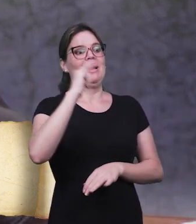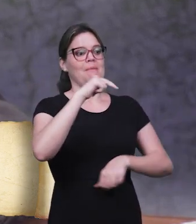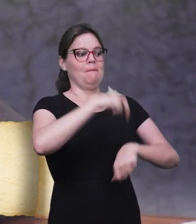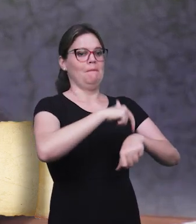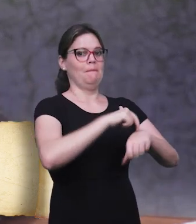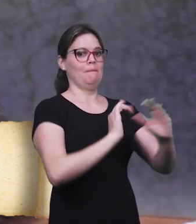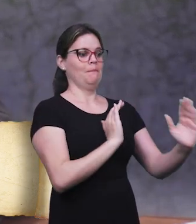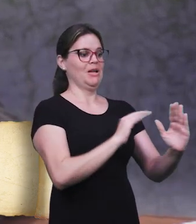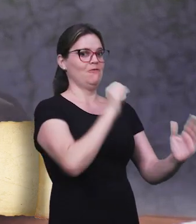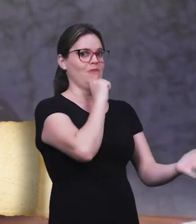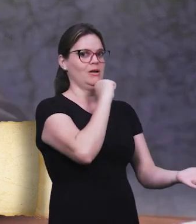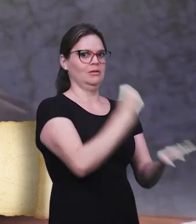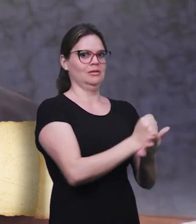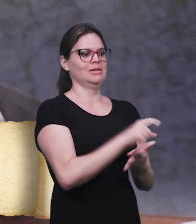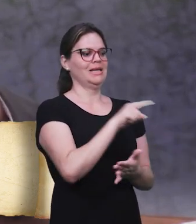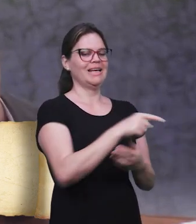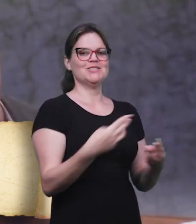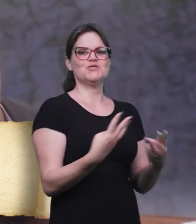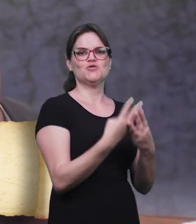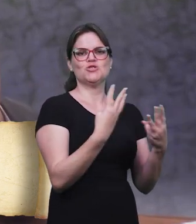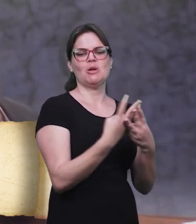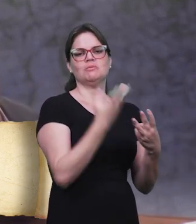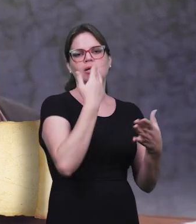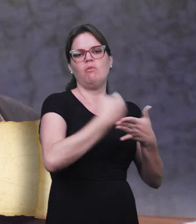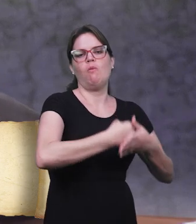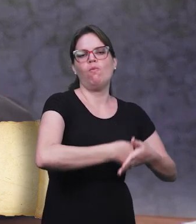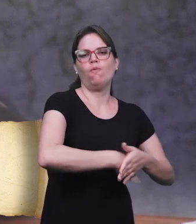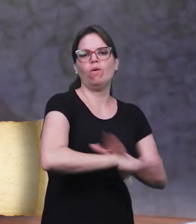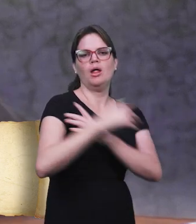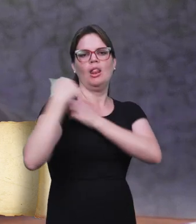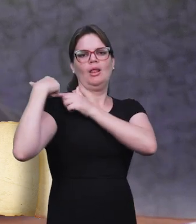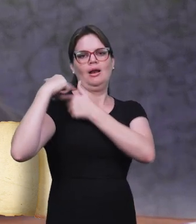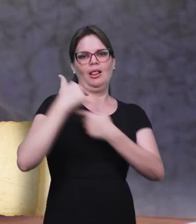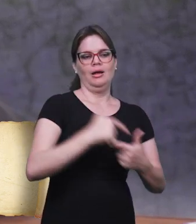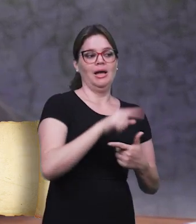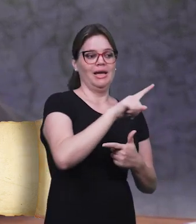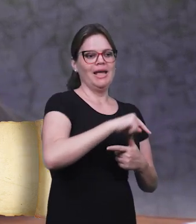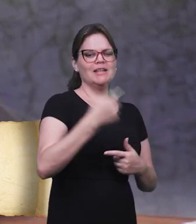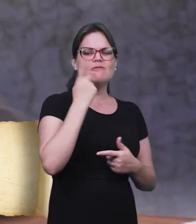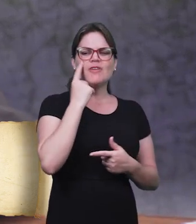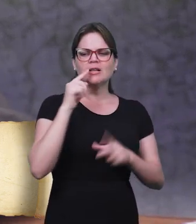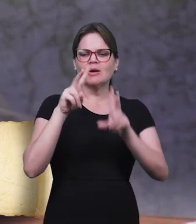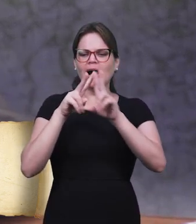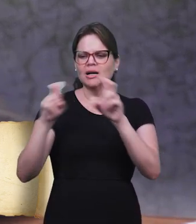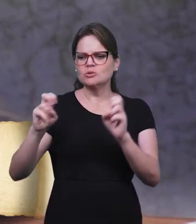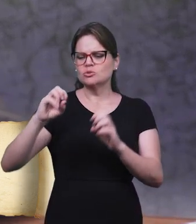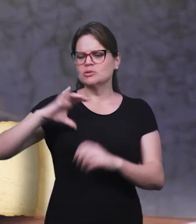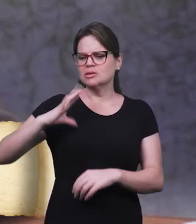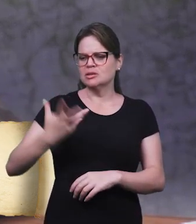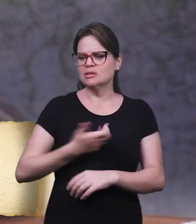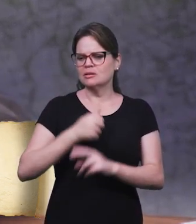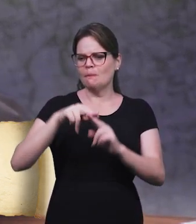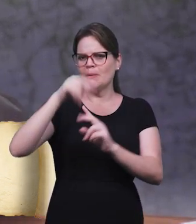fortes. E esses judeus estavam incomodando. Então quando Paulo diz que